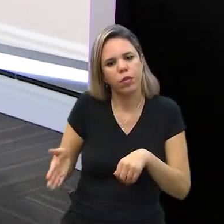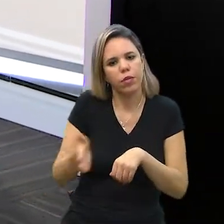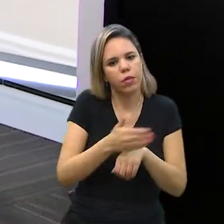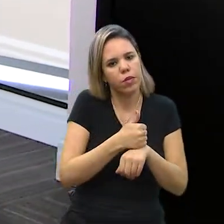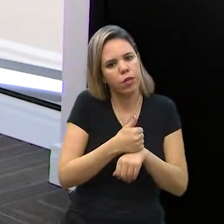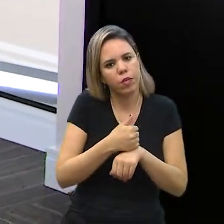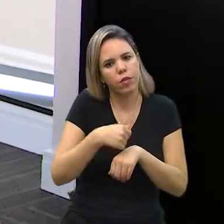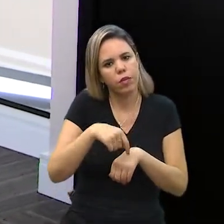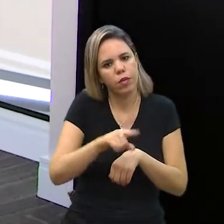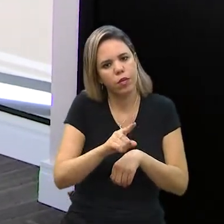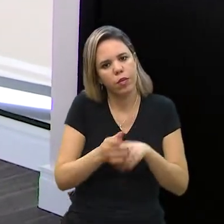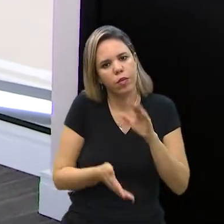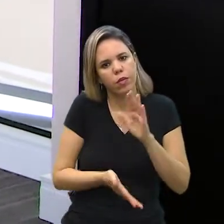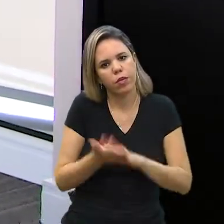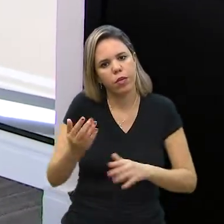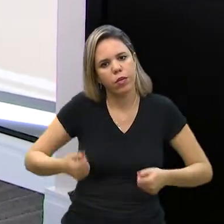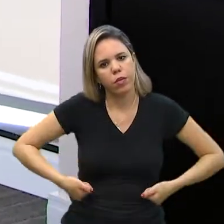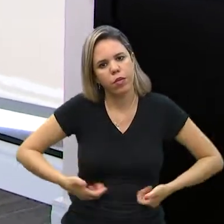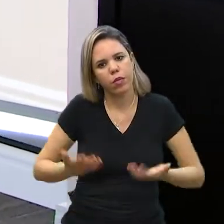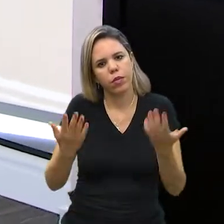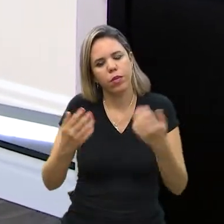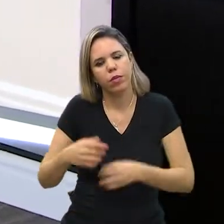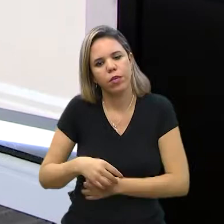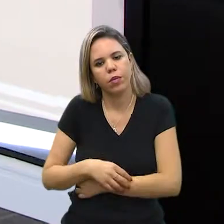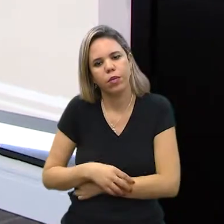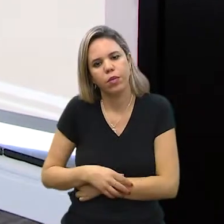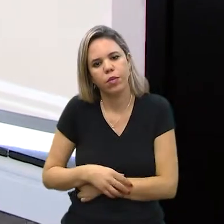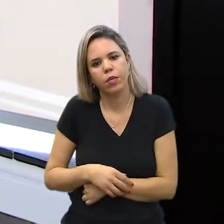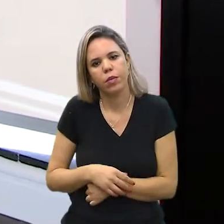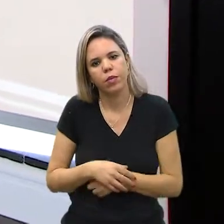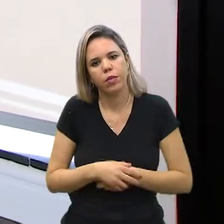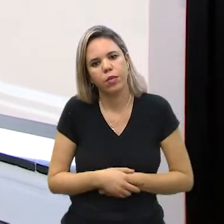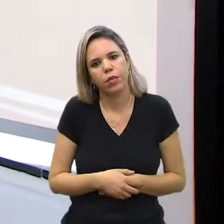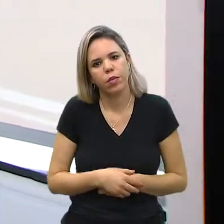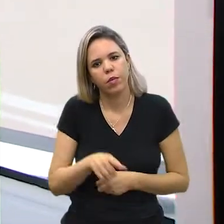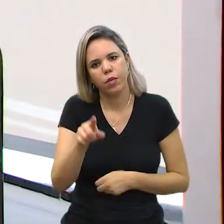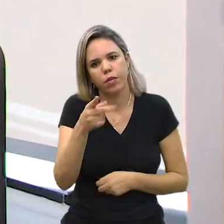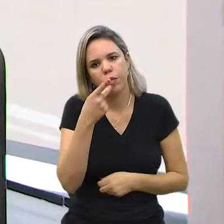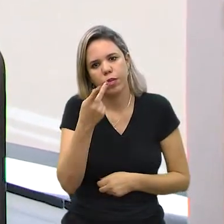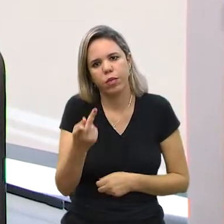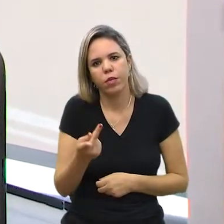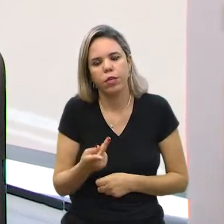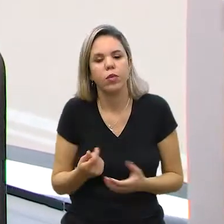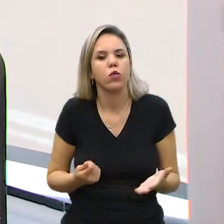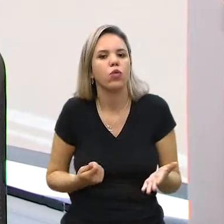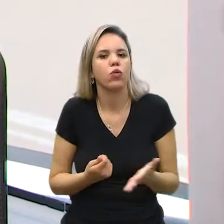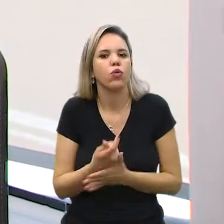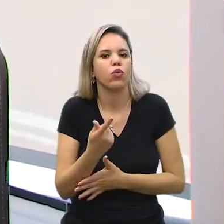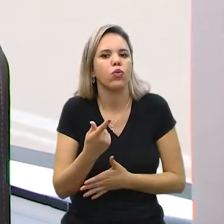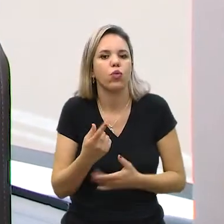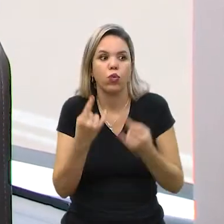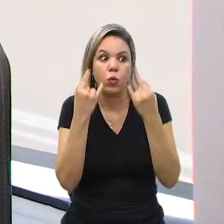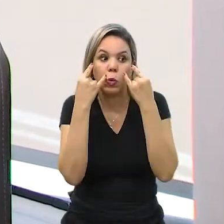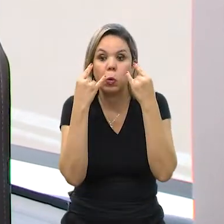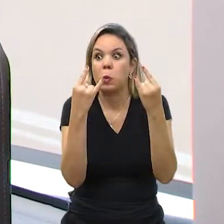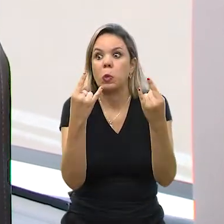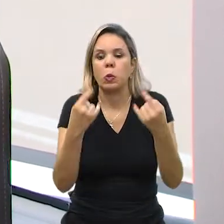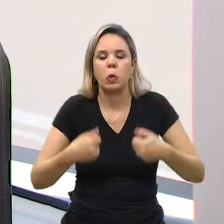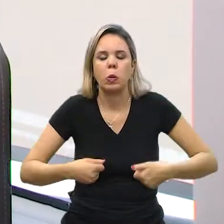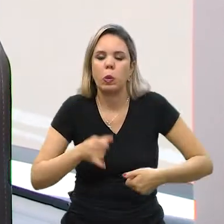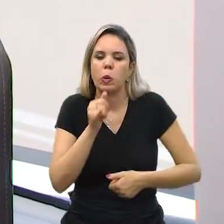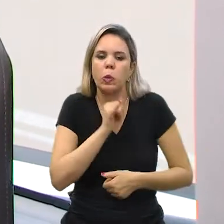antes de sair gastando por aí? Bom, como você diz, a compra por impulso